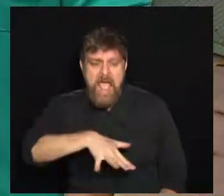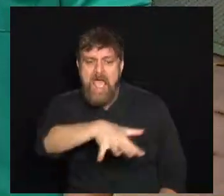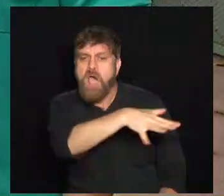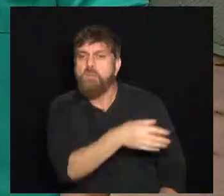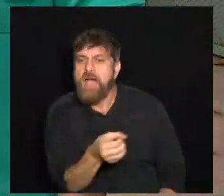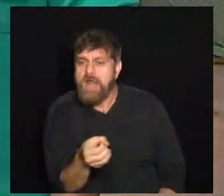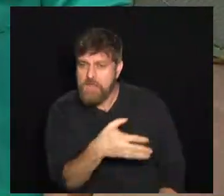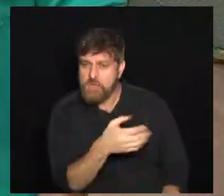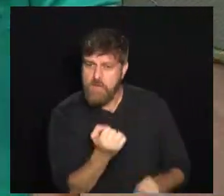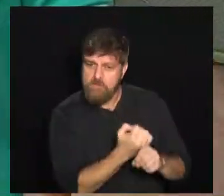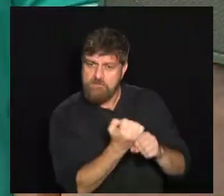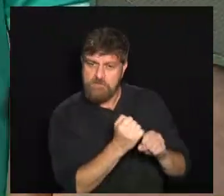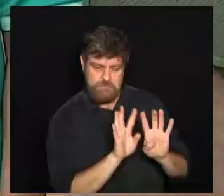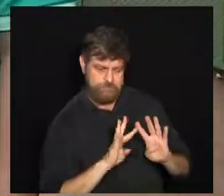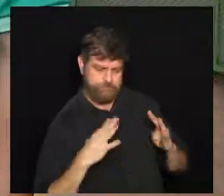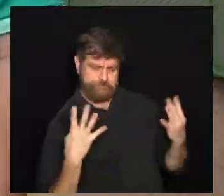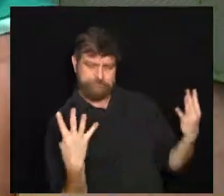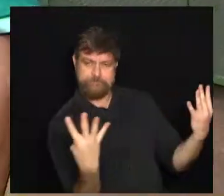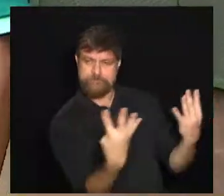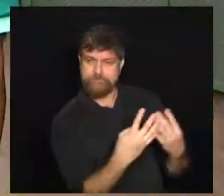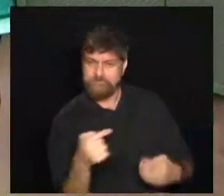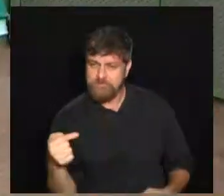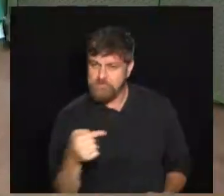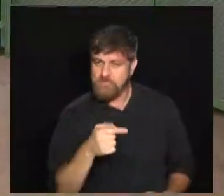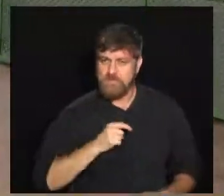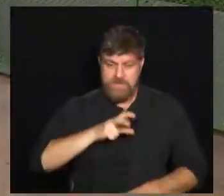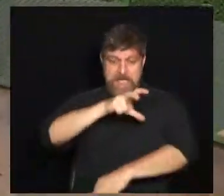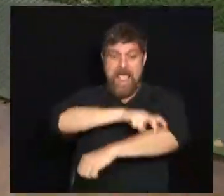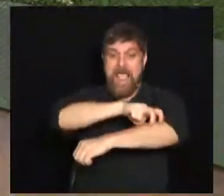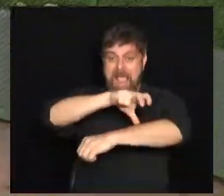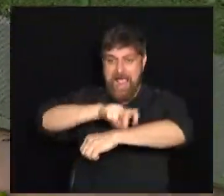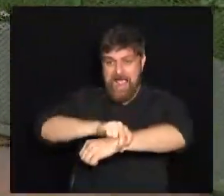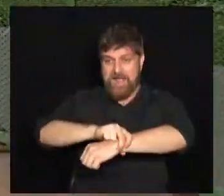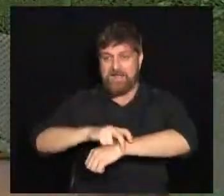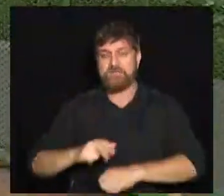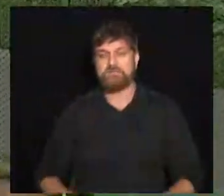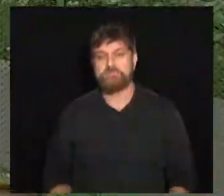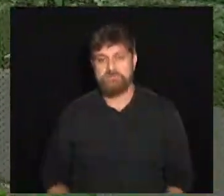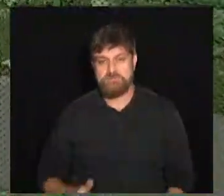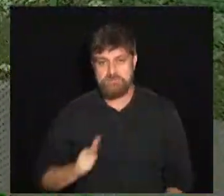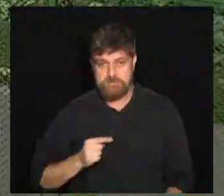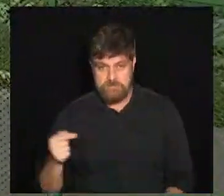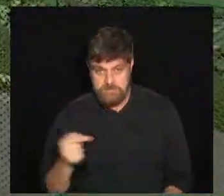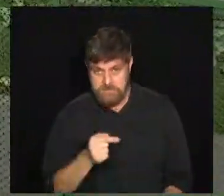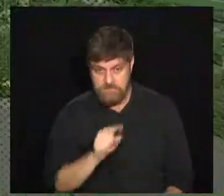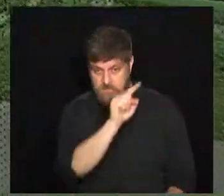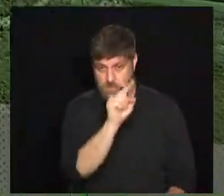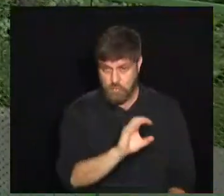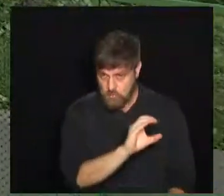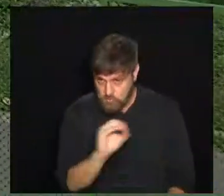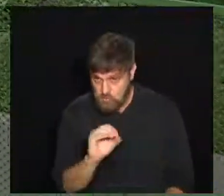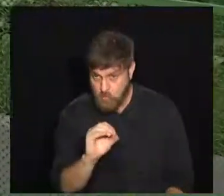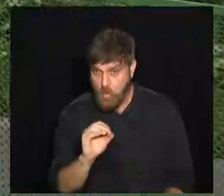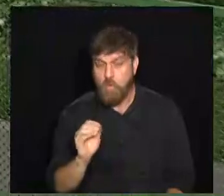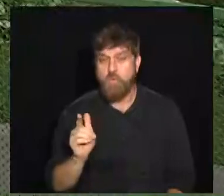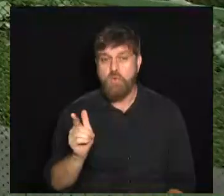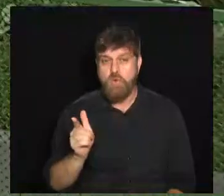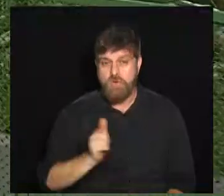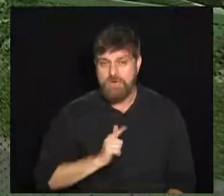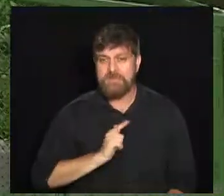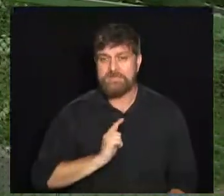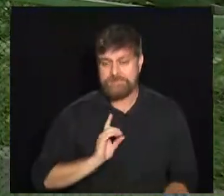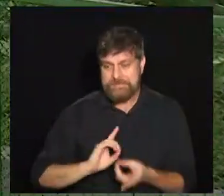você falasse para nós agora que vai receber os carcarás. Exatamente. O zoológico ele tem uma